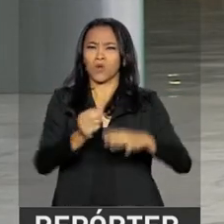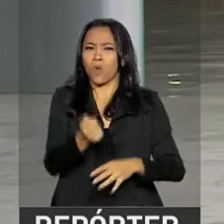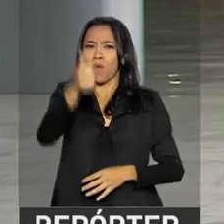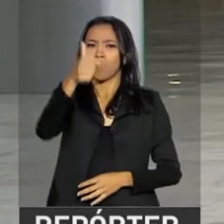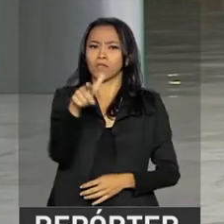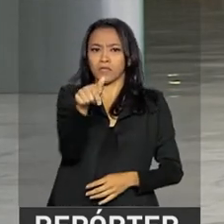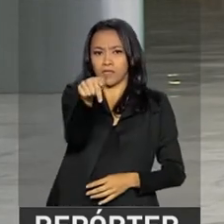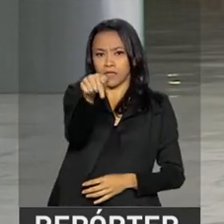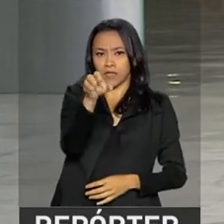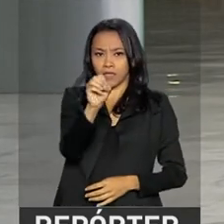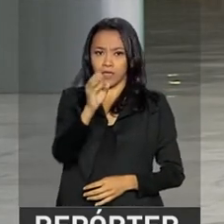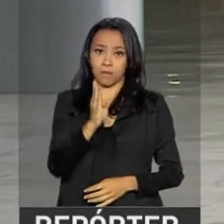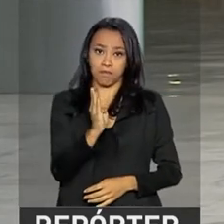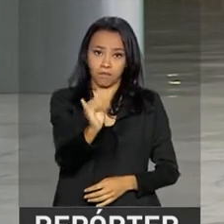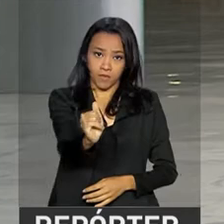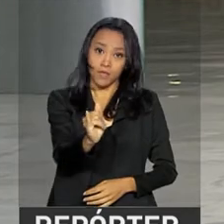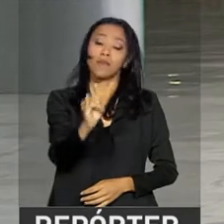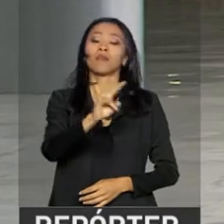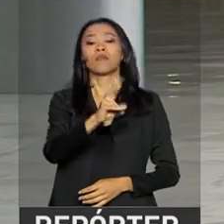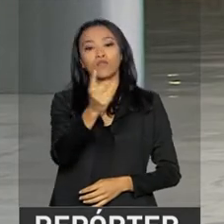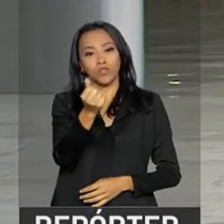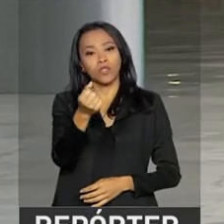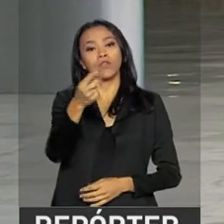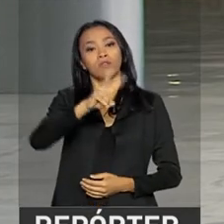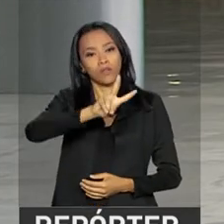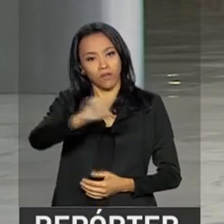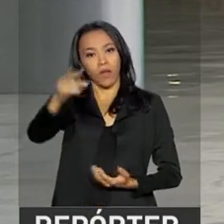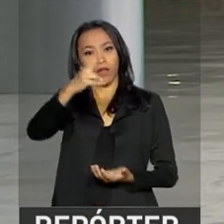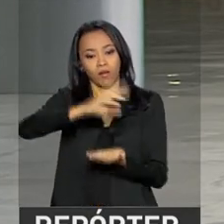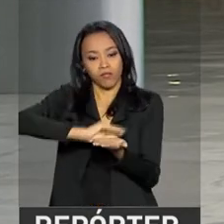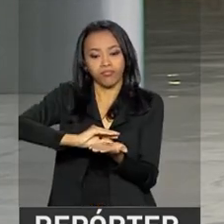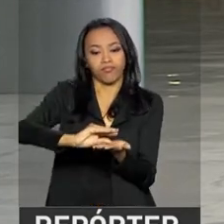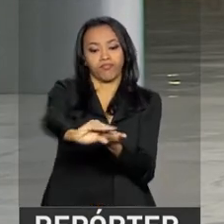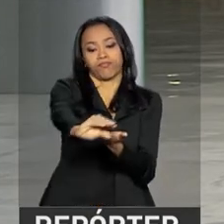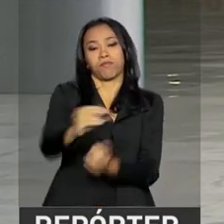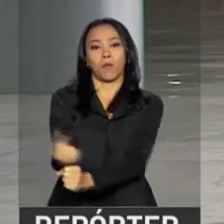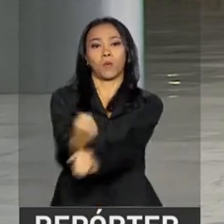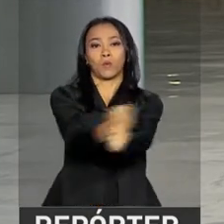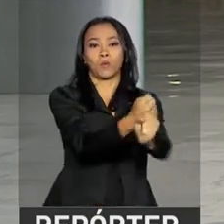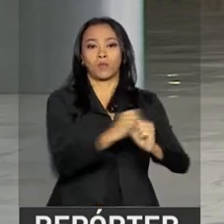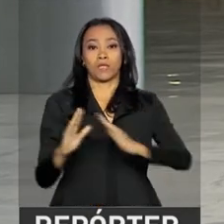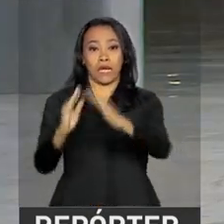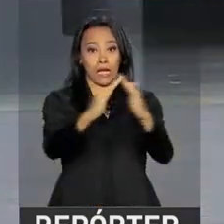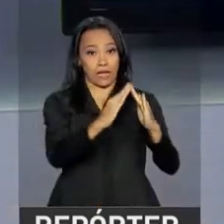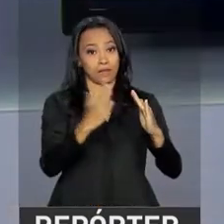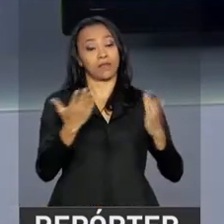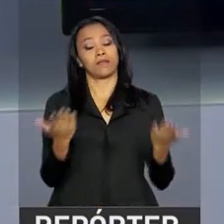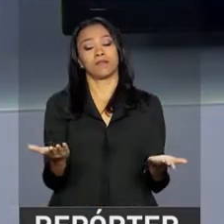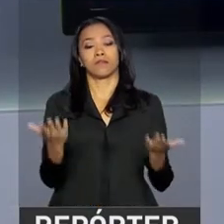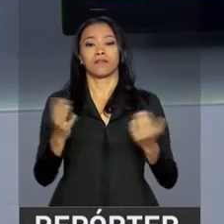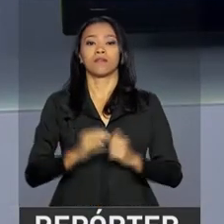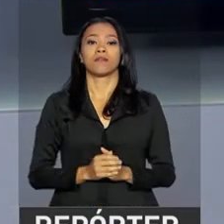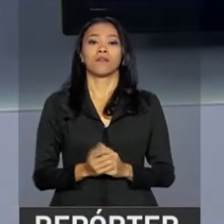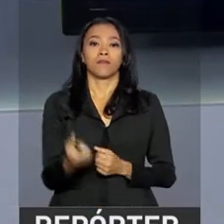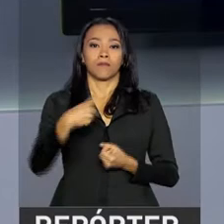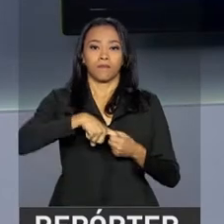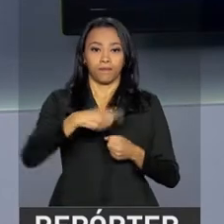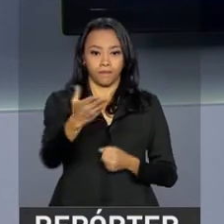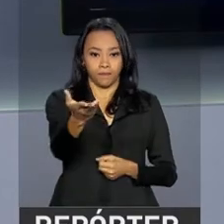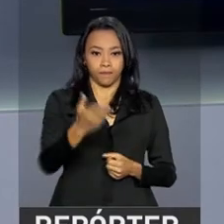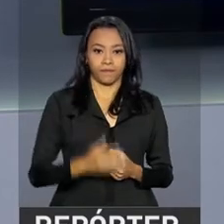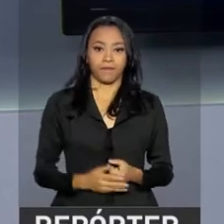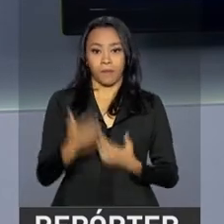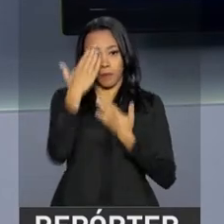para serem investidos no minha casa minha vida em 2018 volto com você e thaissa muito